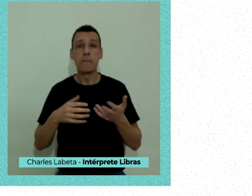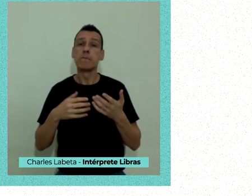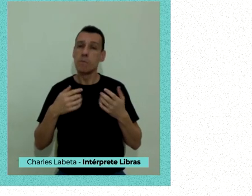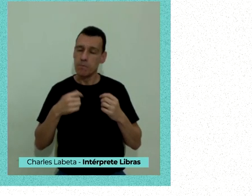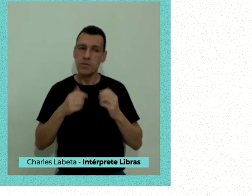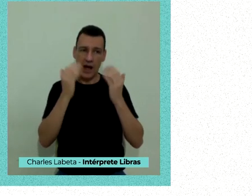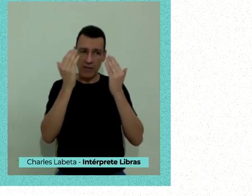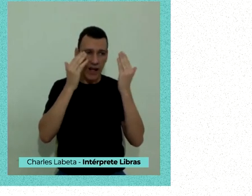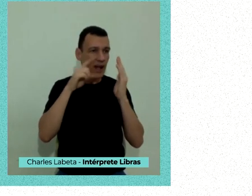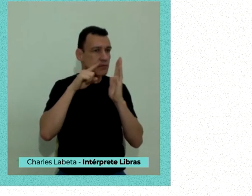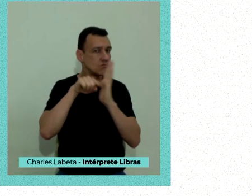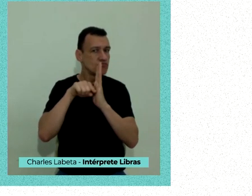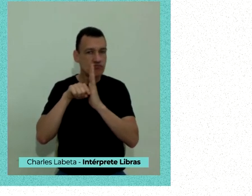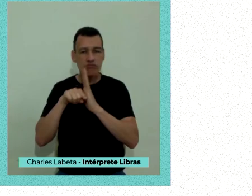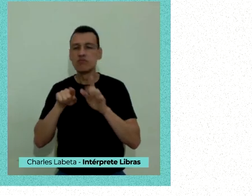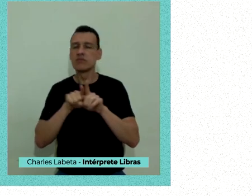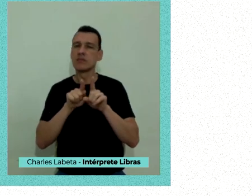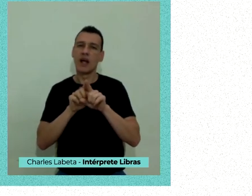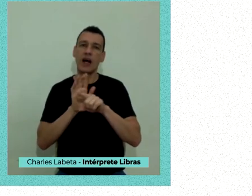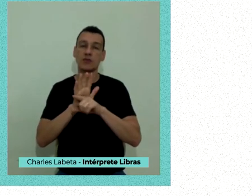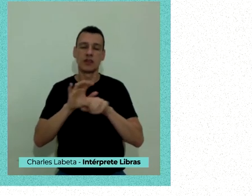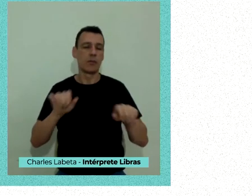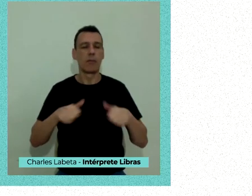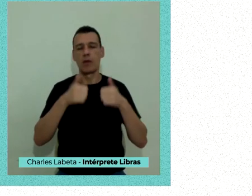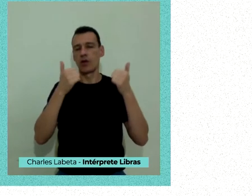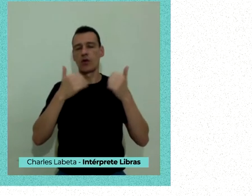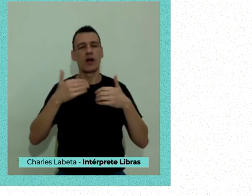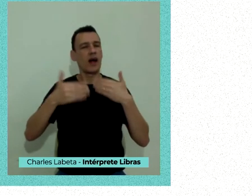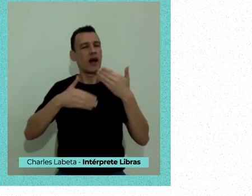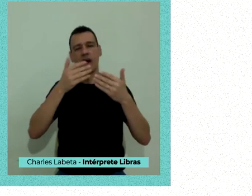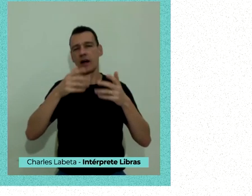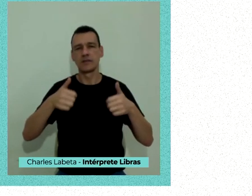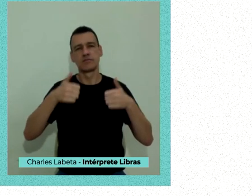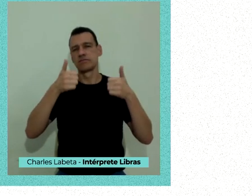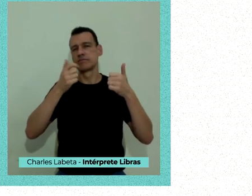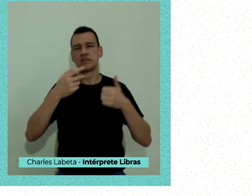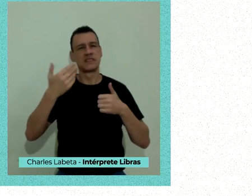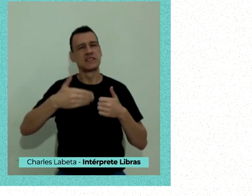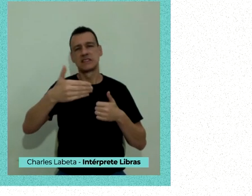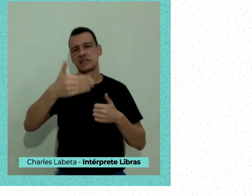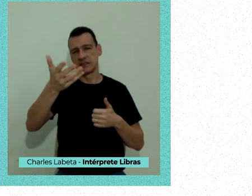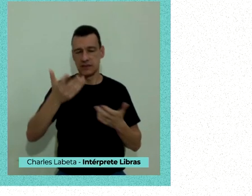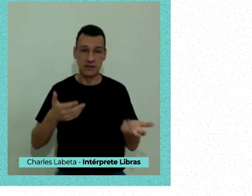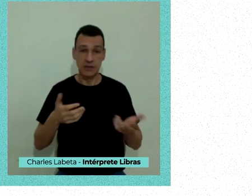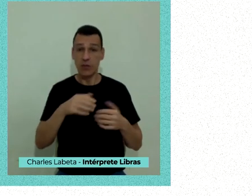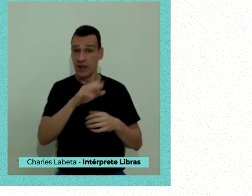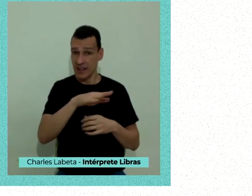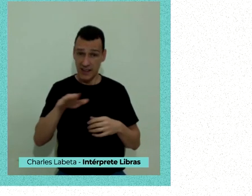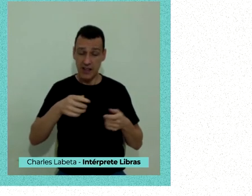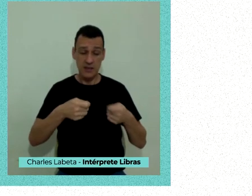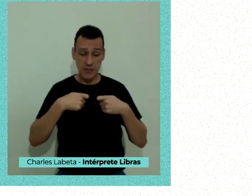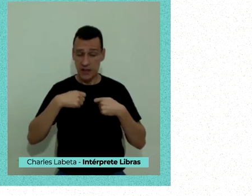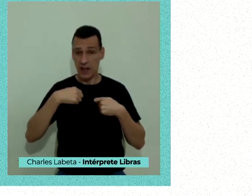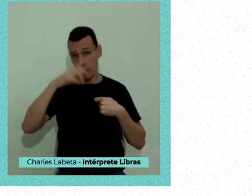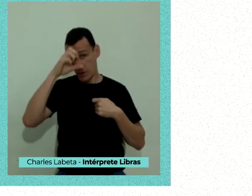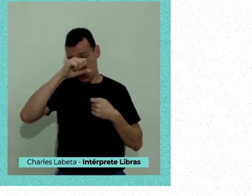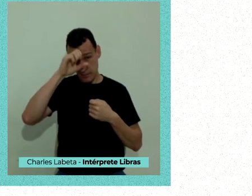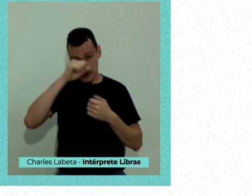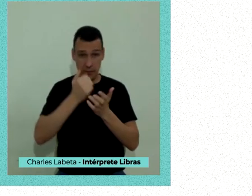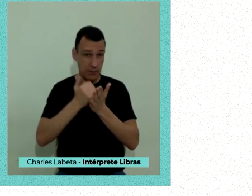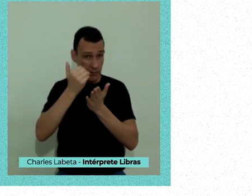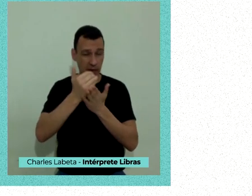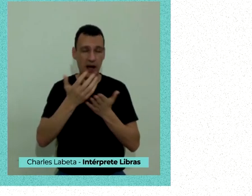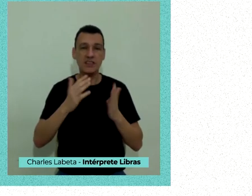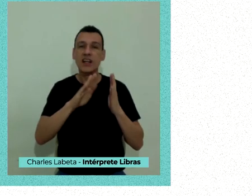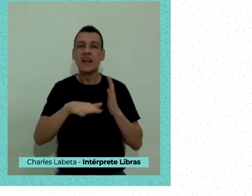de melhorar esse processo constantemente. Então, nós vamos aprender com as crianças e com as crianças dentro da escola. Né?